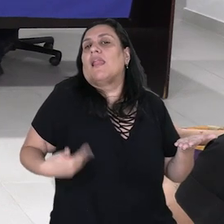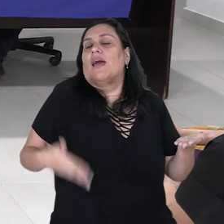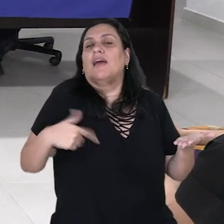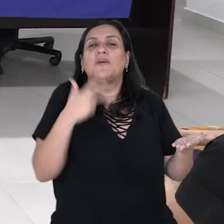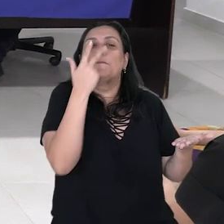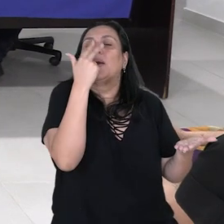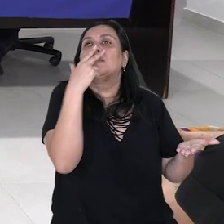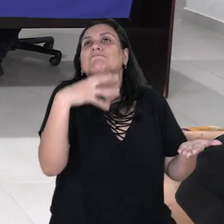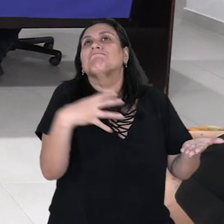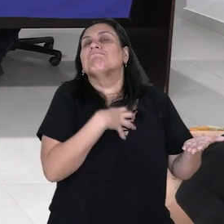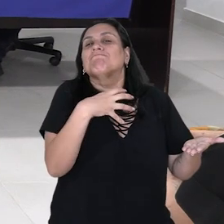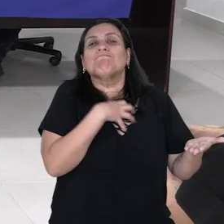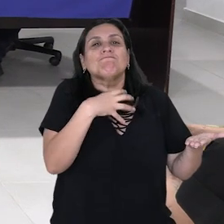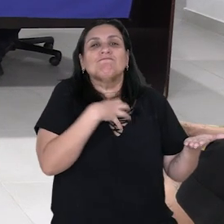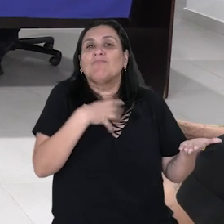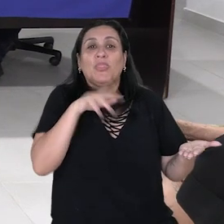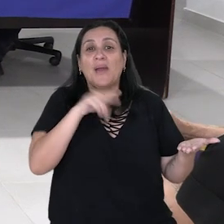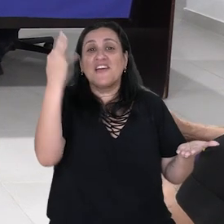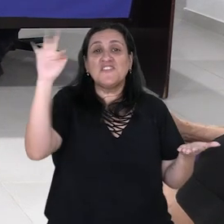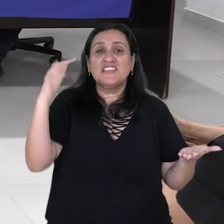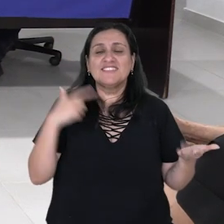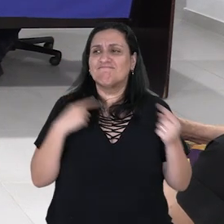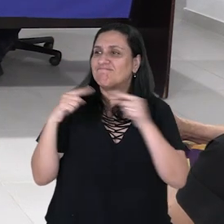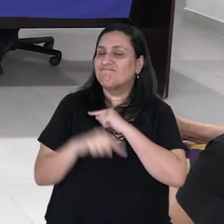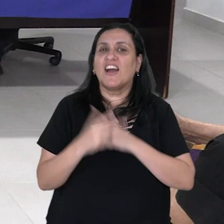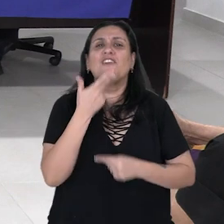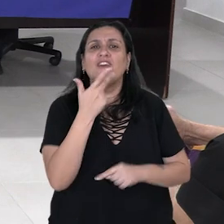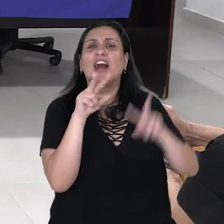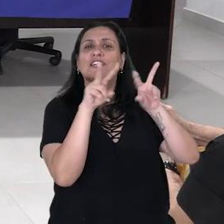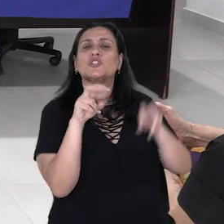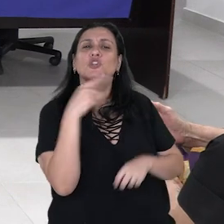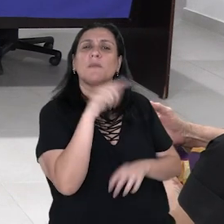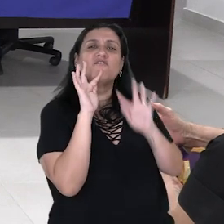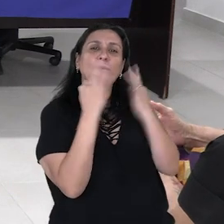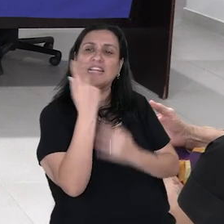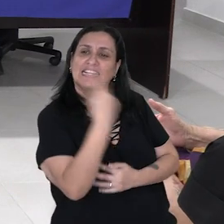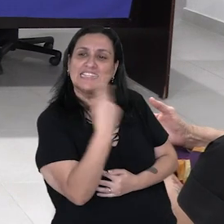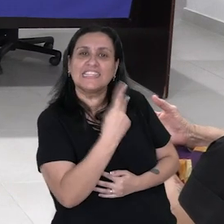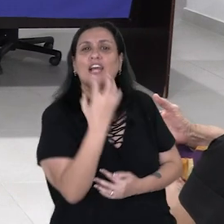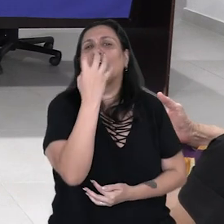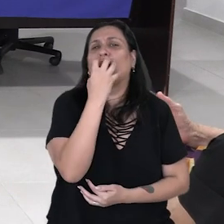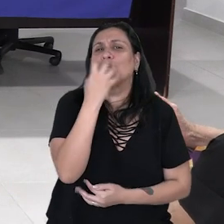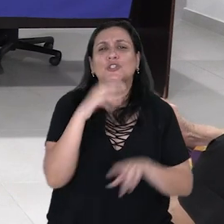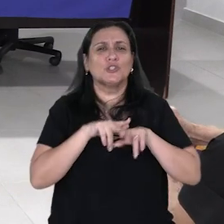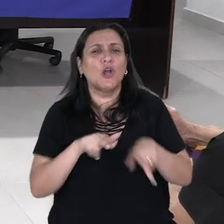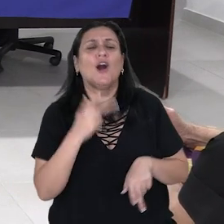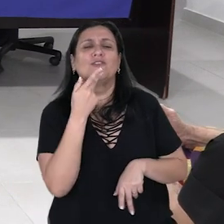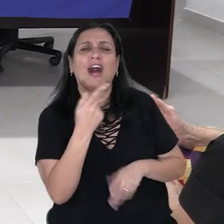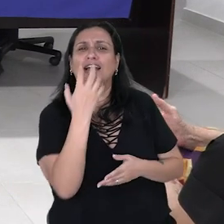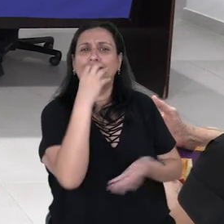parecia que em algum momento que a gente nem estava lendo sobre física. Tem a parte que fala sobre a família dele, os cachorros, né, que ele tanto